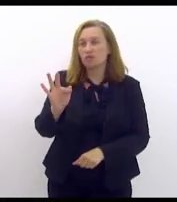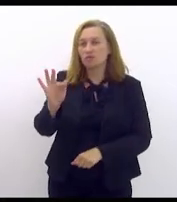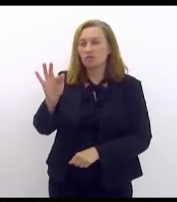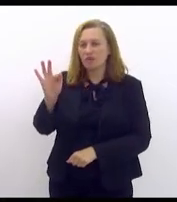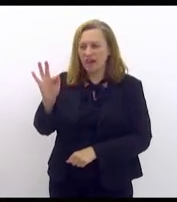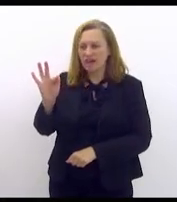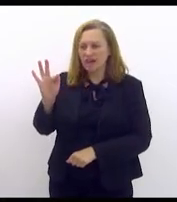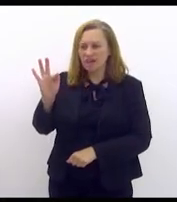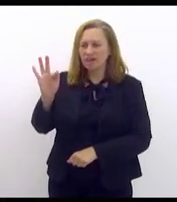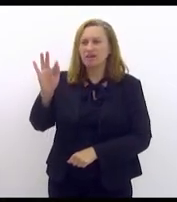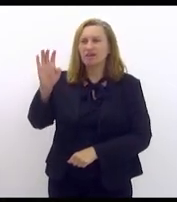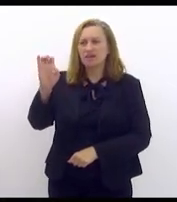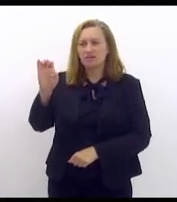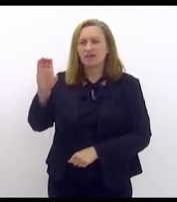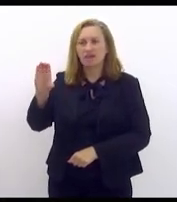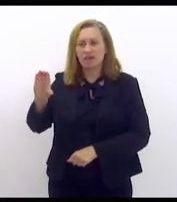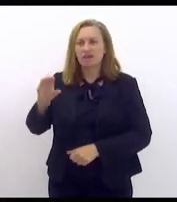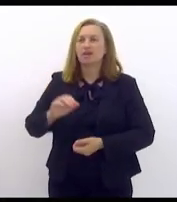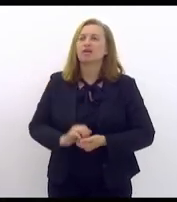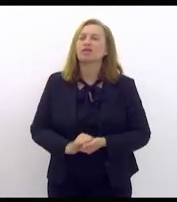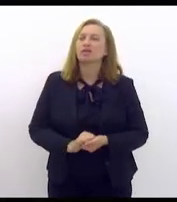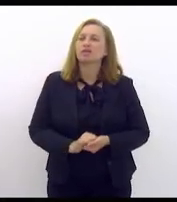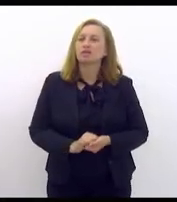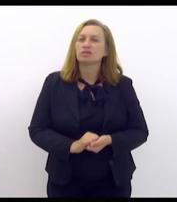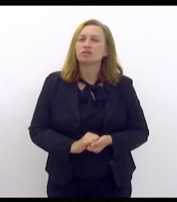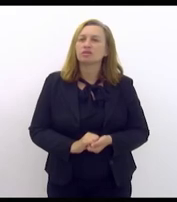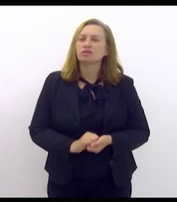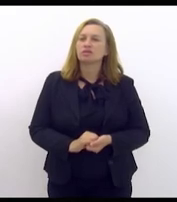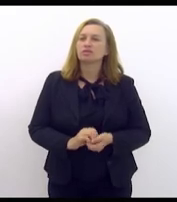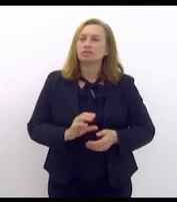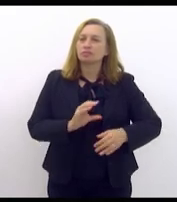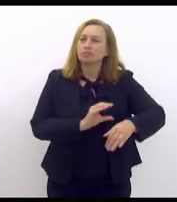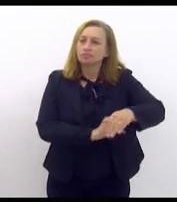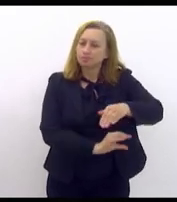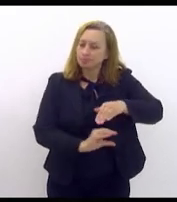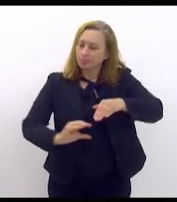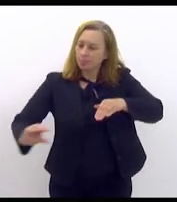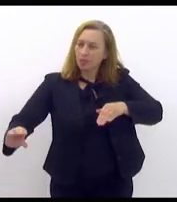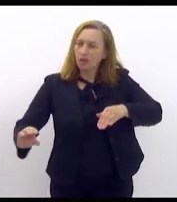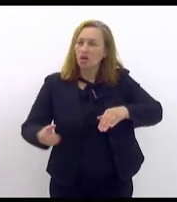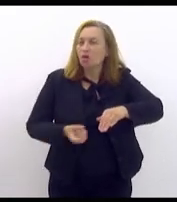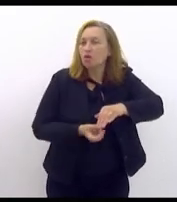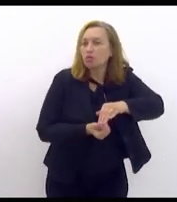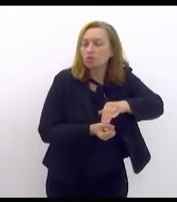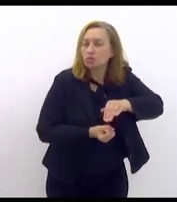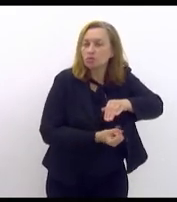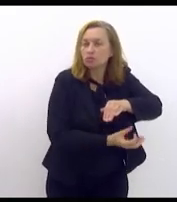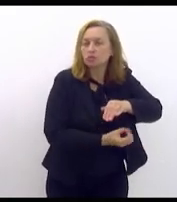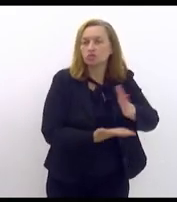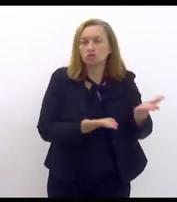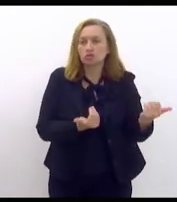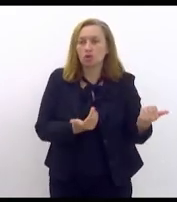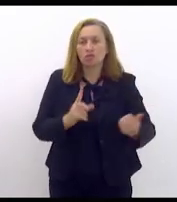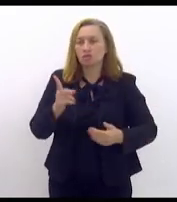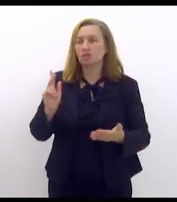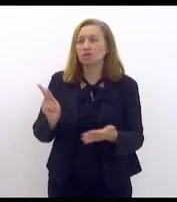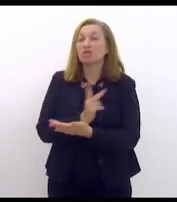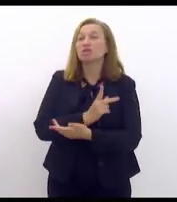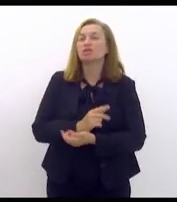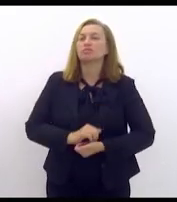a devida proveniência para o FUNJOVEM também não vem ocorrendo, o